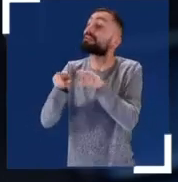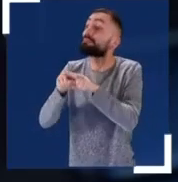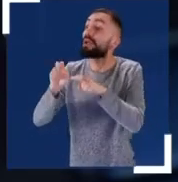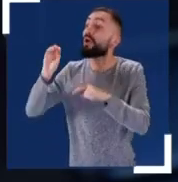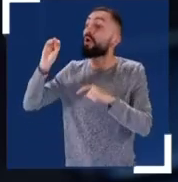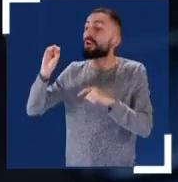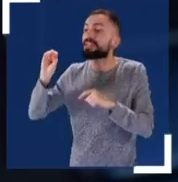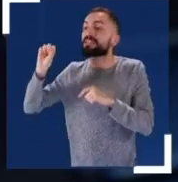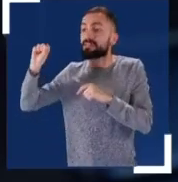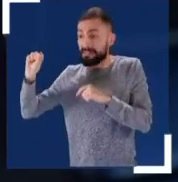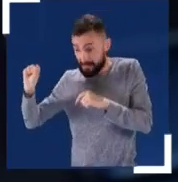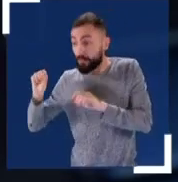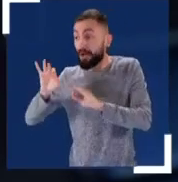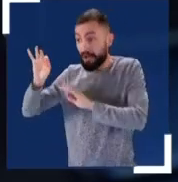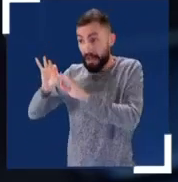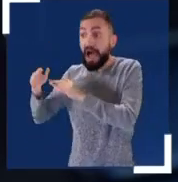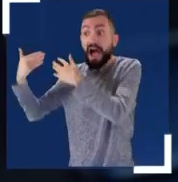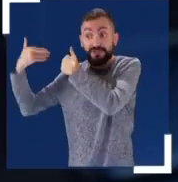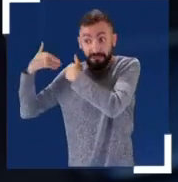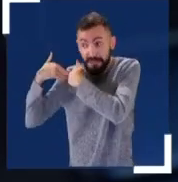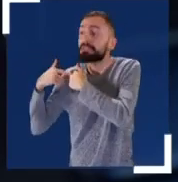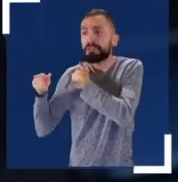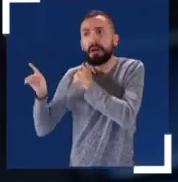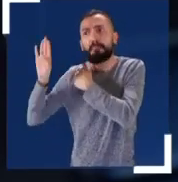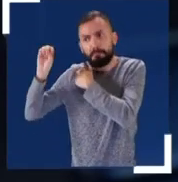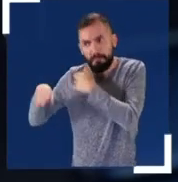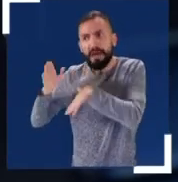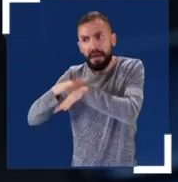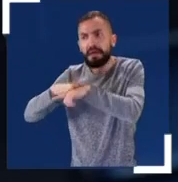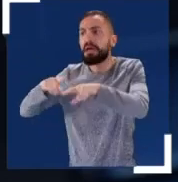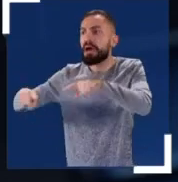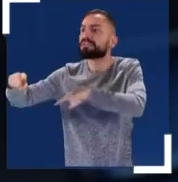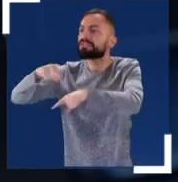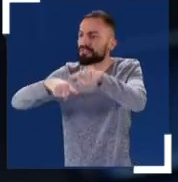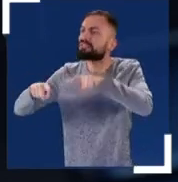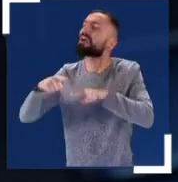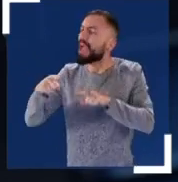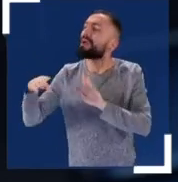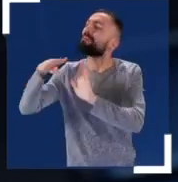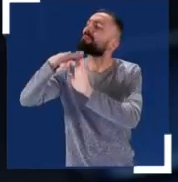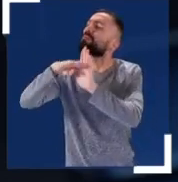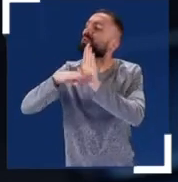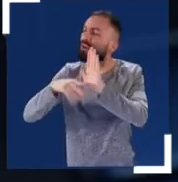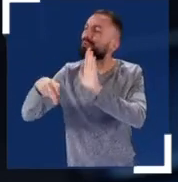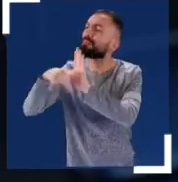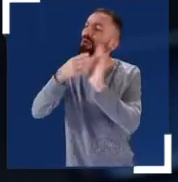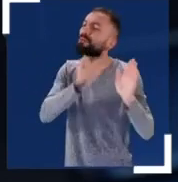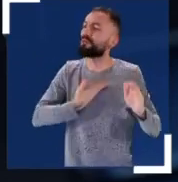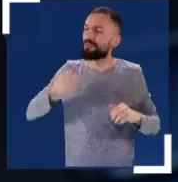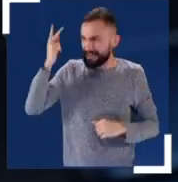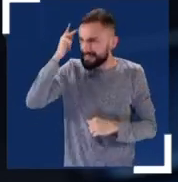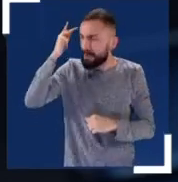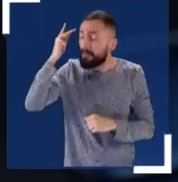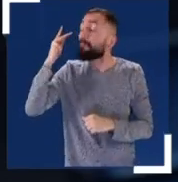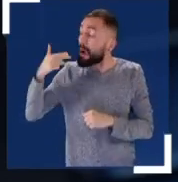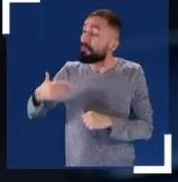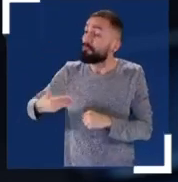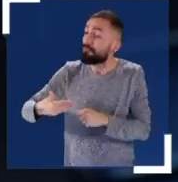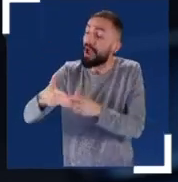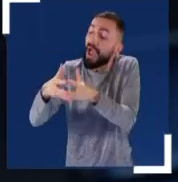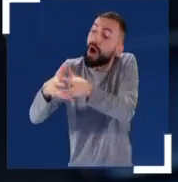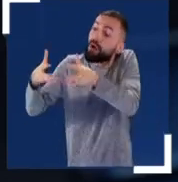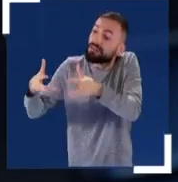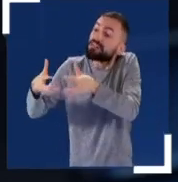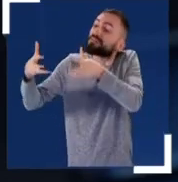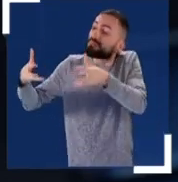a meu ver, administram bem o Bom Prato aqui em São Paulo. É um belo programa do governo de São Paulo que nós vamos expandir. Ele é